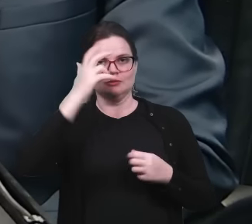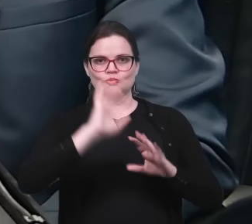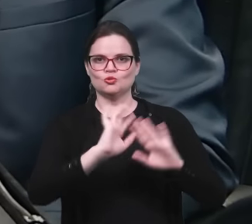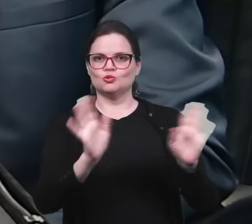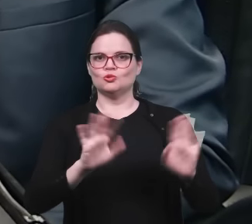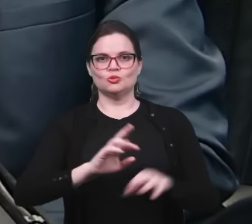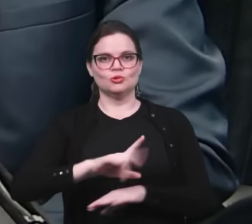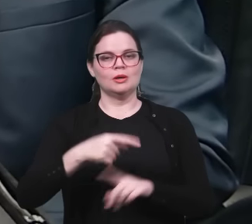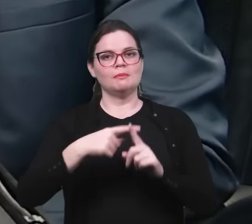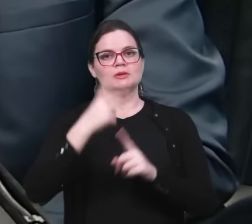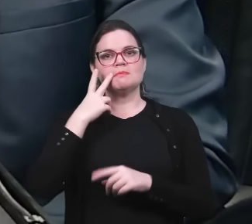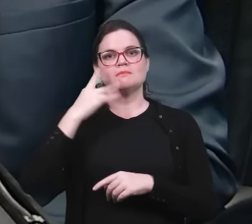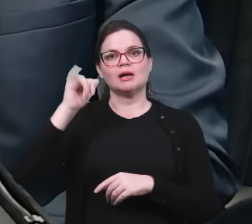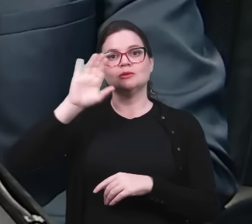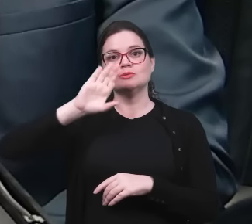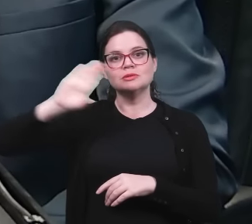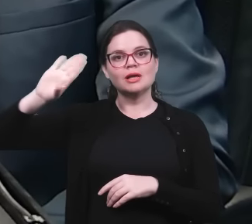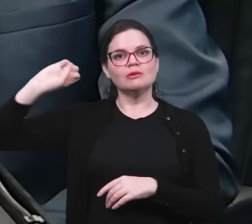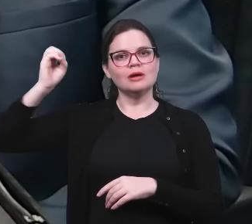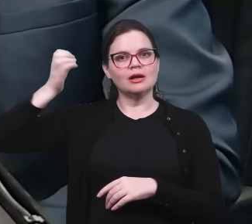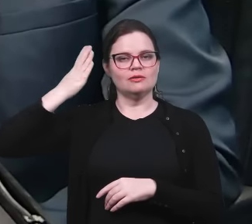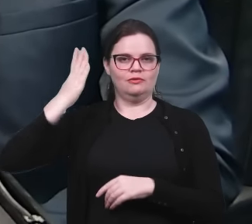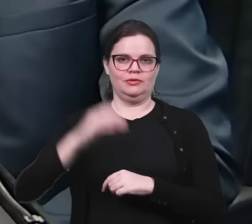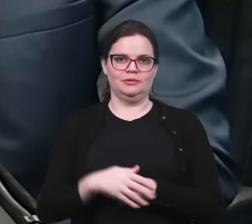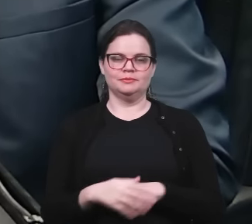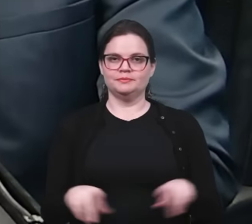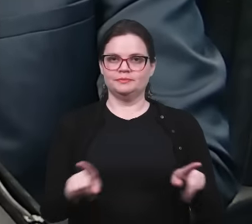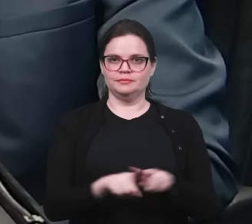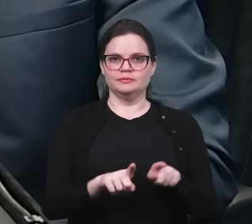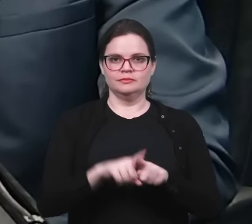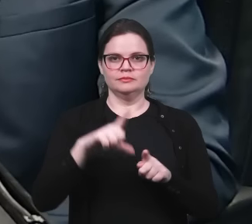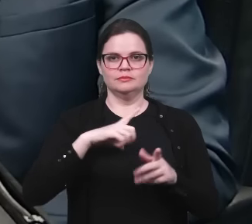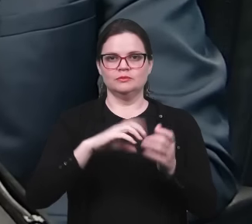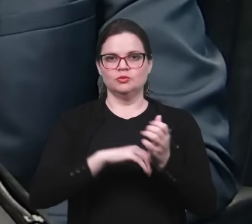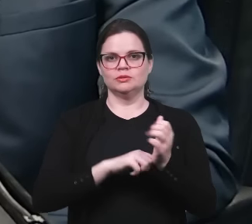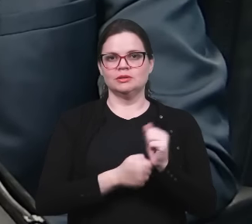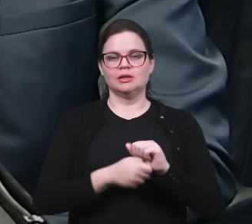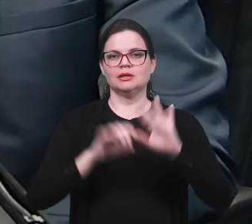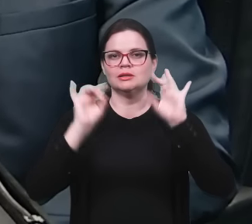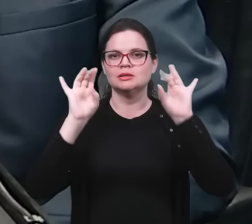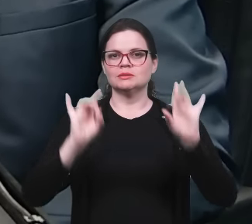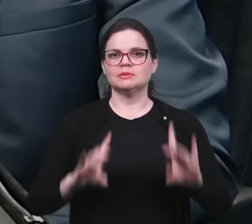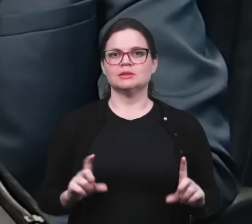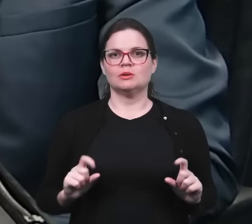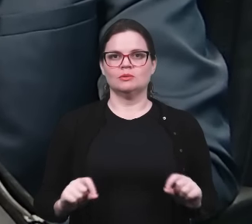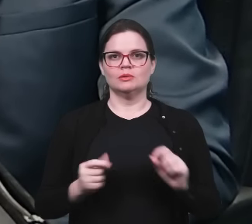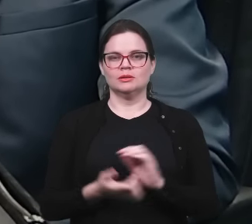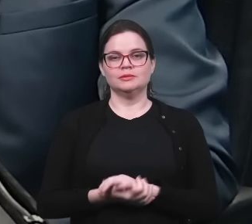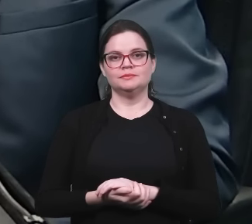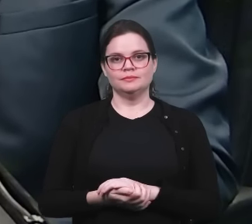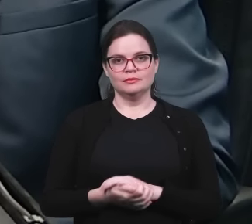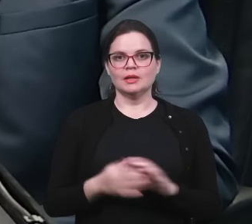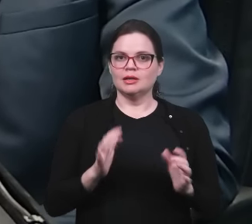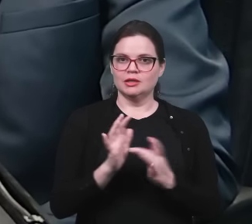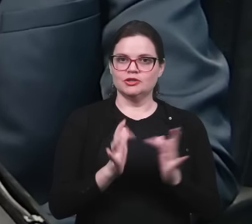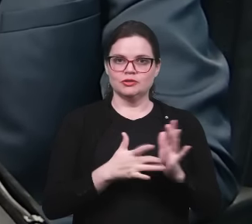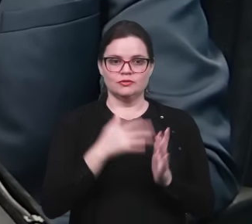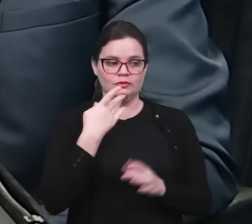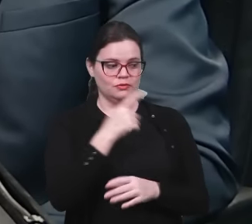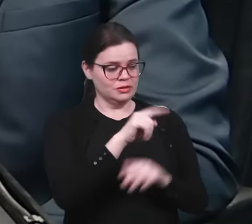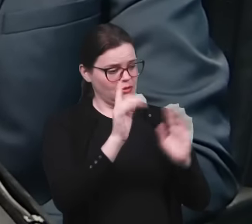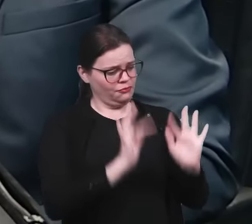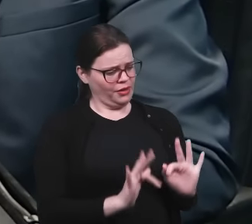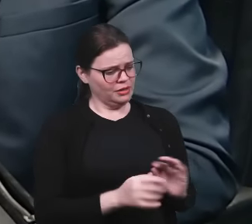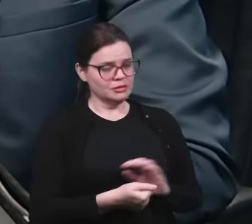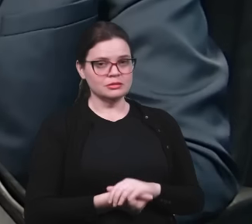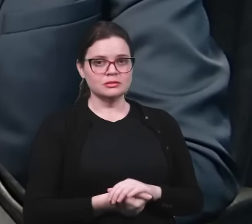mas o Pai te revelou. E tem um segredo muito especial que é quando Jesus diz assim: bem-aventurado, ou